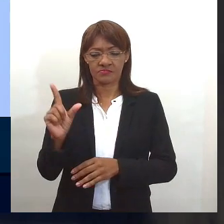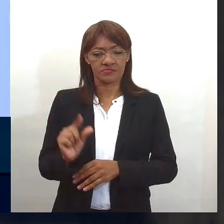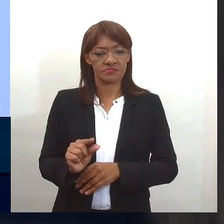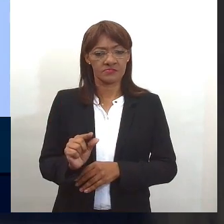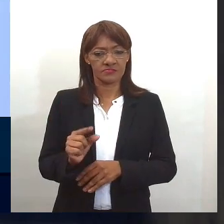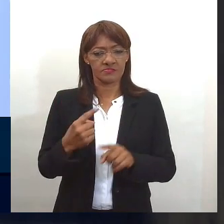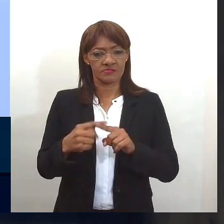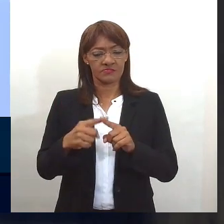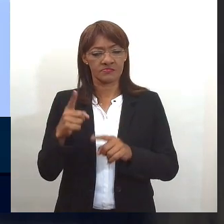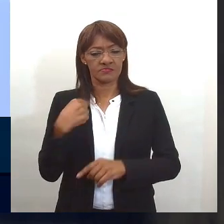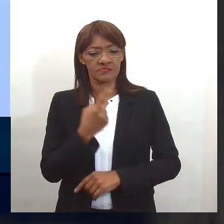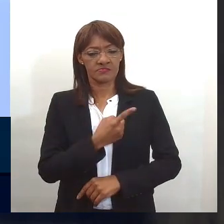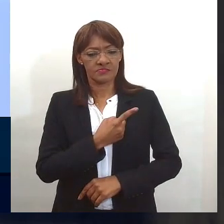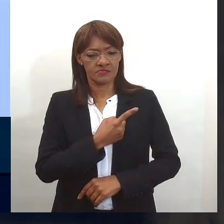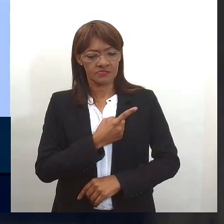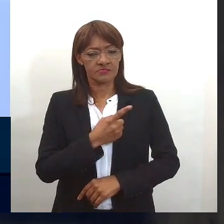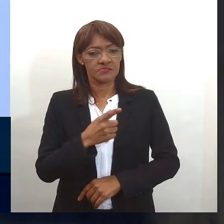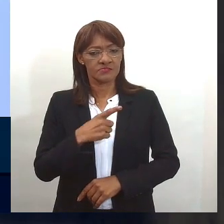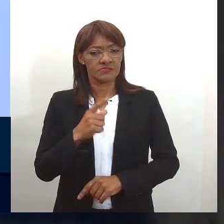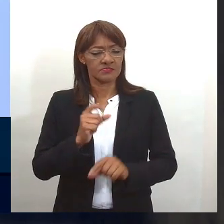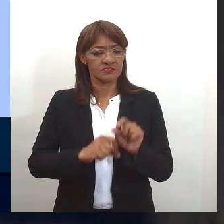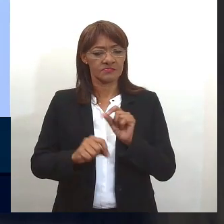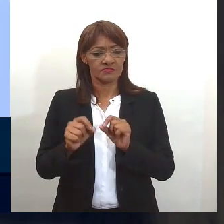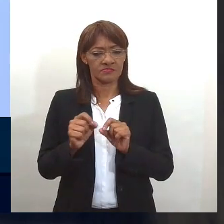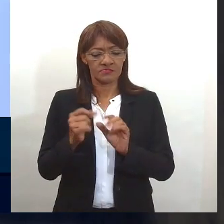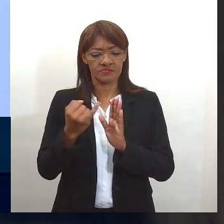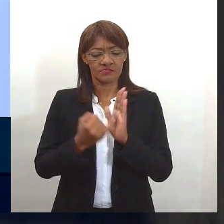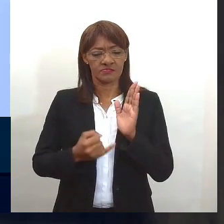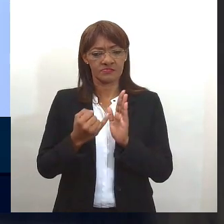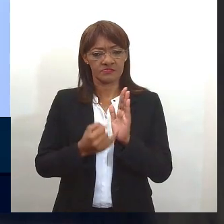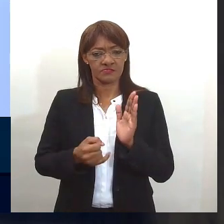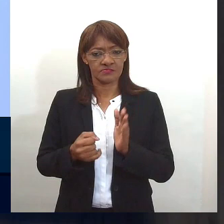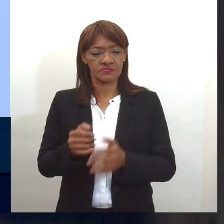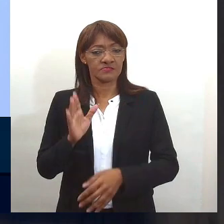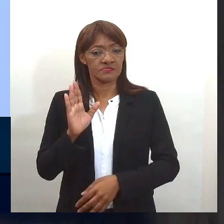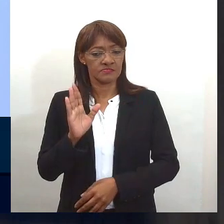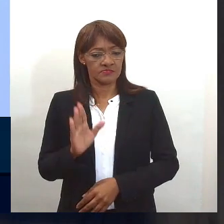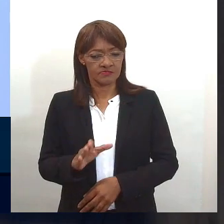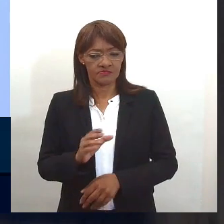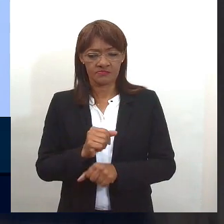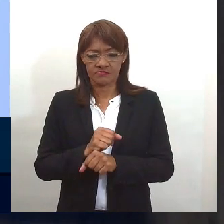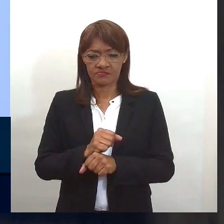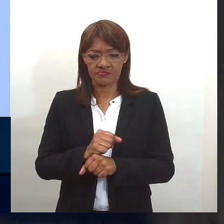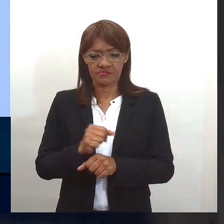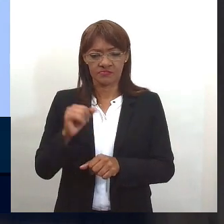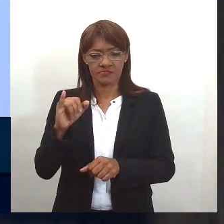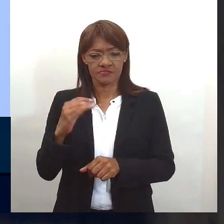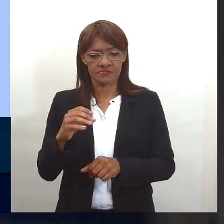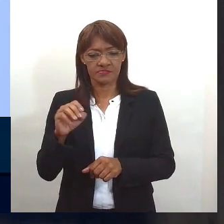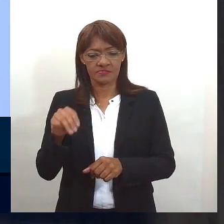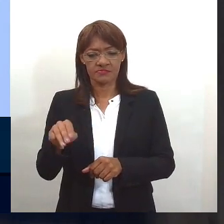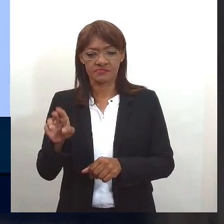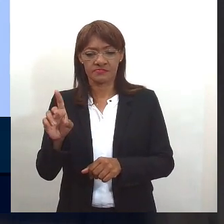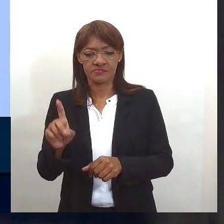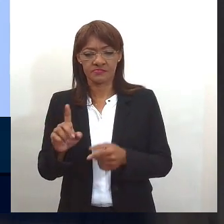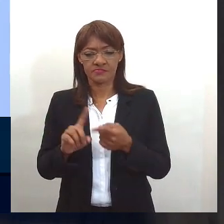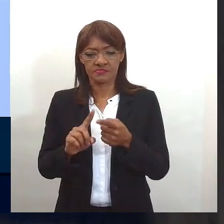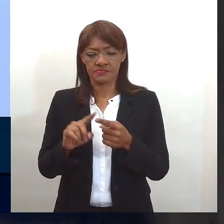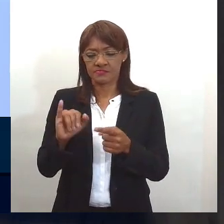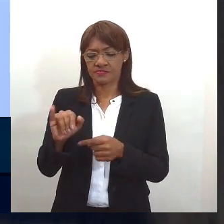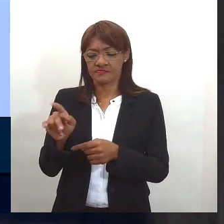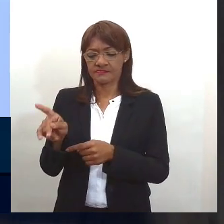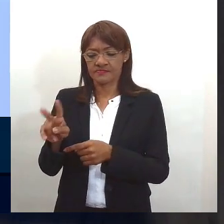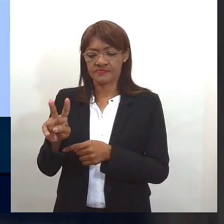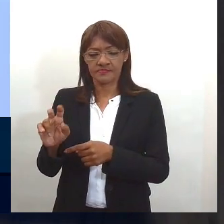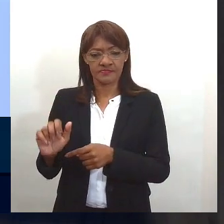do imposto de renda retido na fonte, do ITCMD e do IPVA. O interessante do IPVA é que o aumento